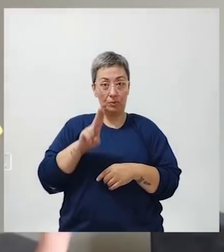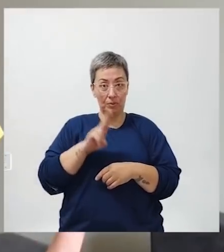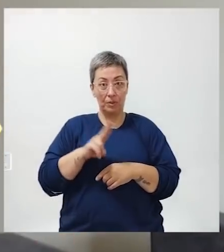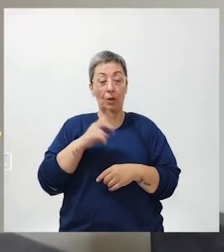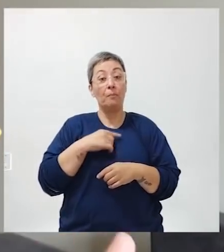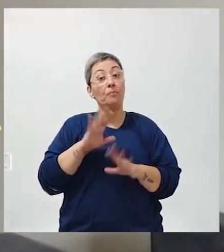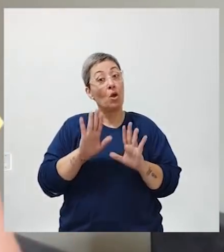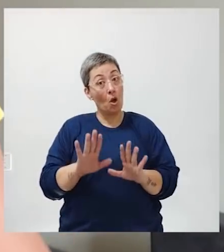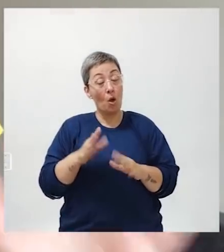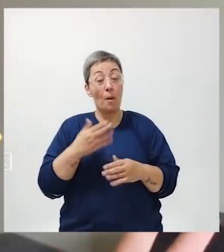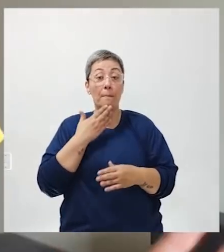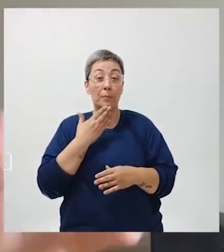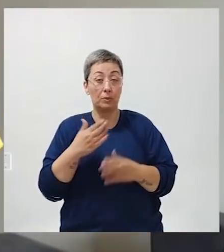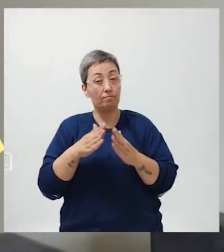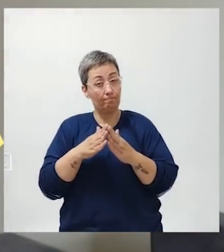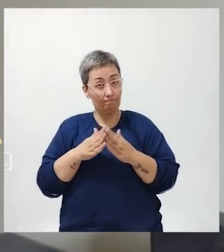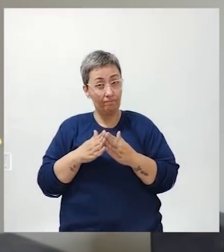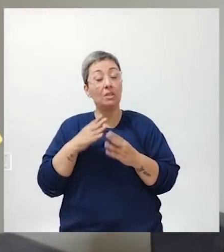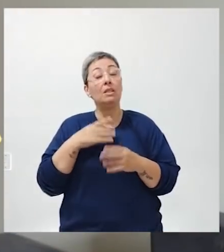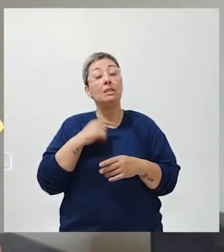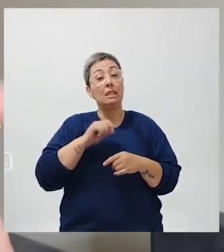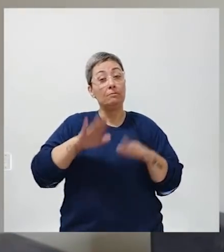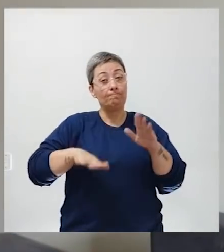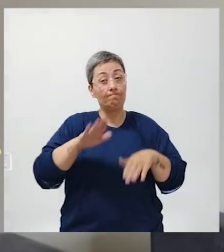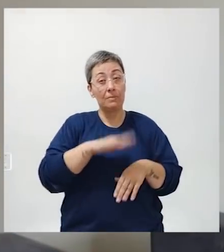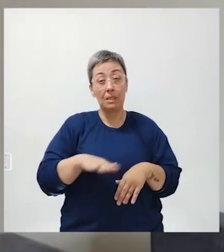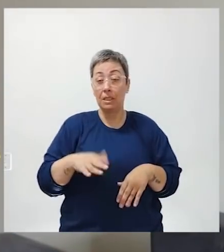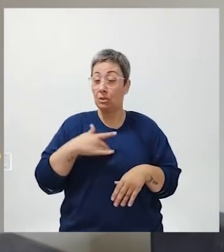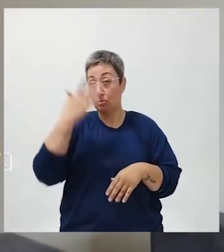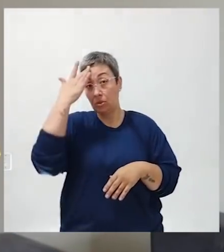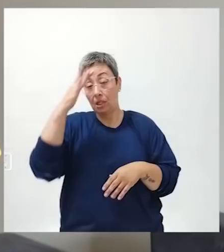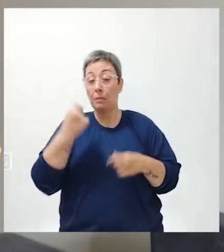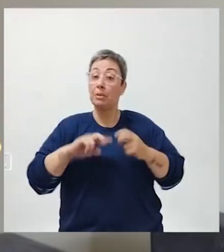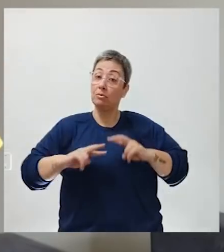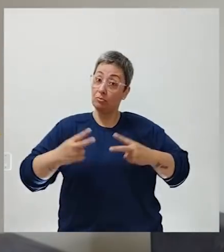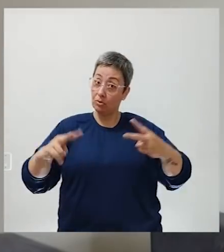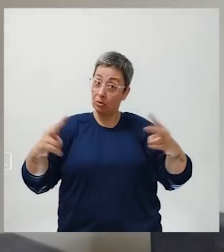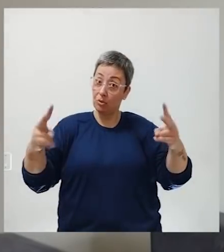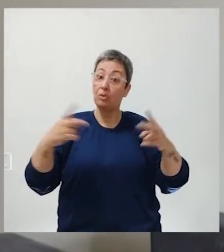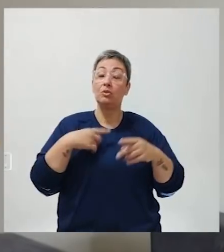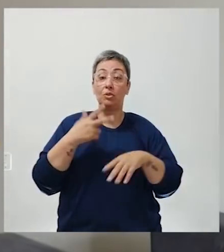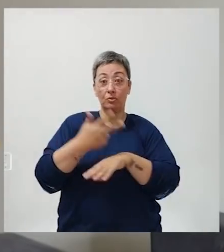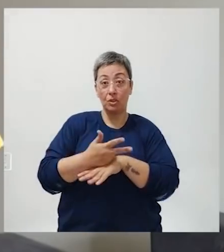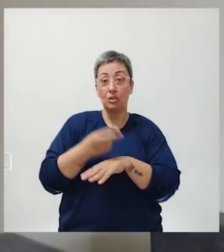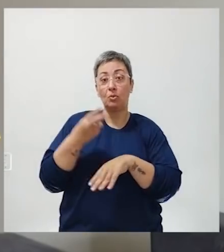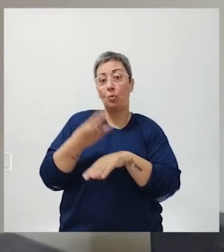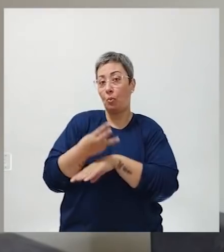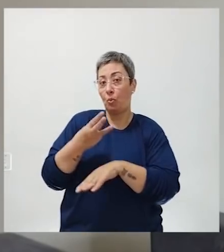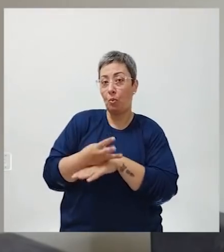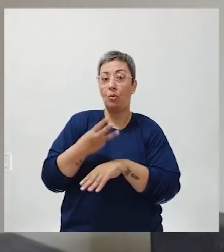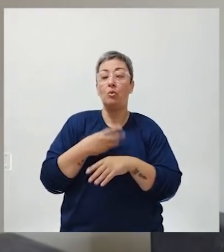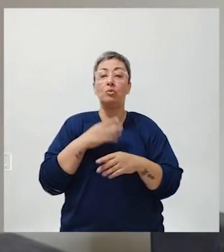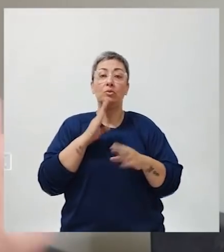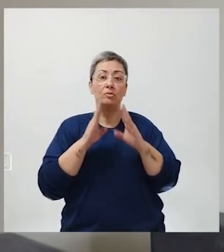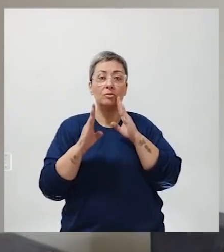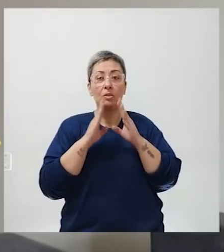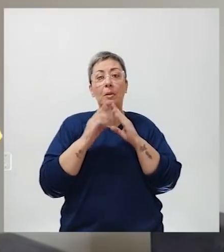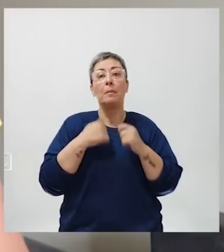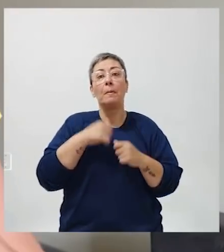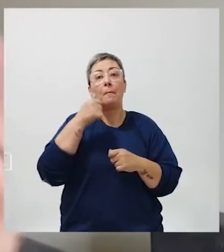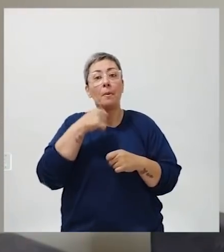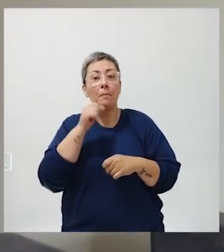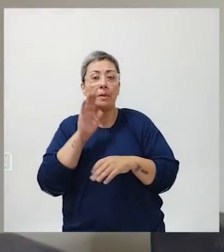como usar a máscara, tá bom? Mas ó, vou te pedir um favorzão. Muitas crianças não sabem como usar a máscara, então compartilha esse vídeo pelo WhatsApp mesmo, pelo